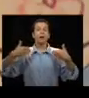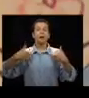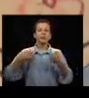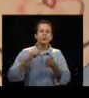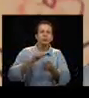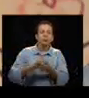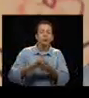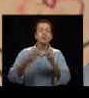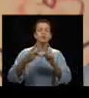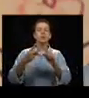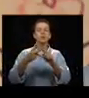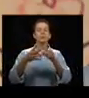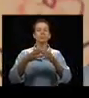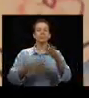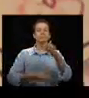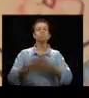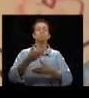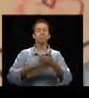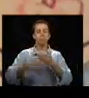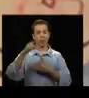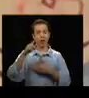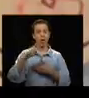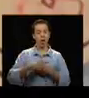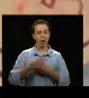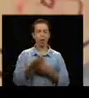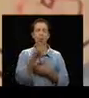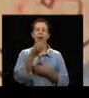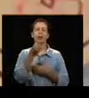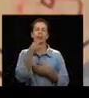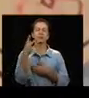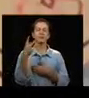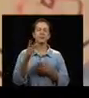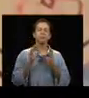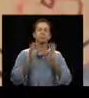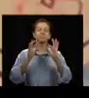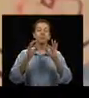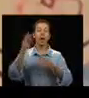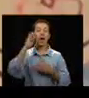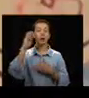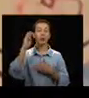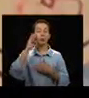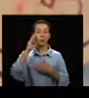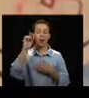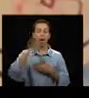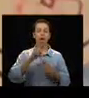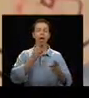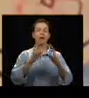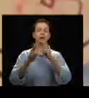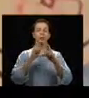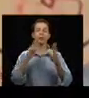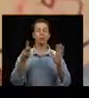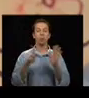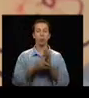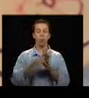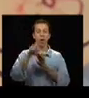alegria de conhecer o mundo. Segundo, a conectividade, que já é uma qualidade do adulto, a conectividade e a relação.